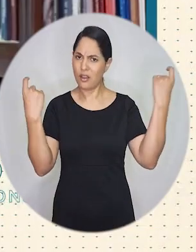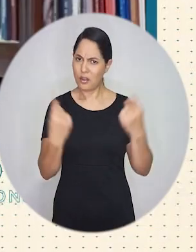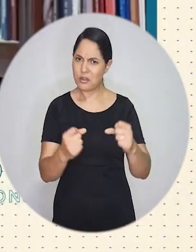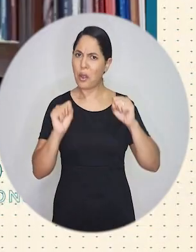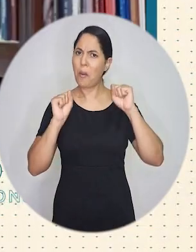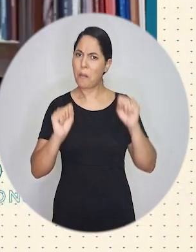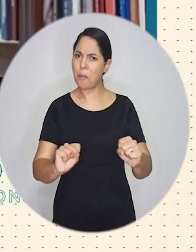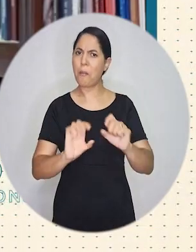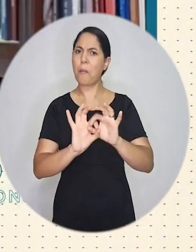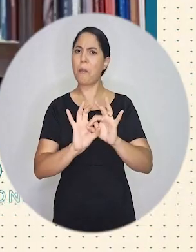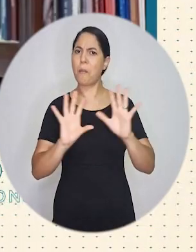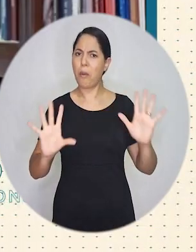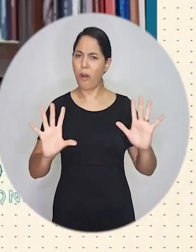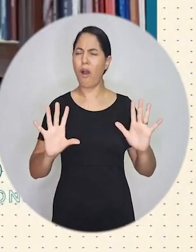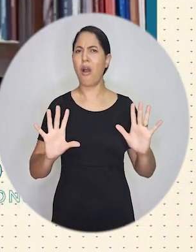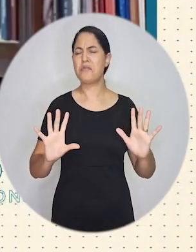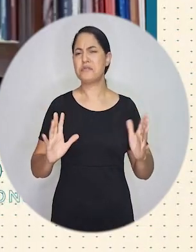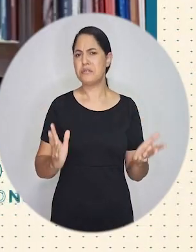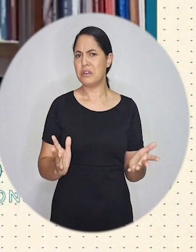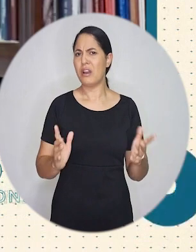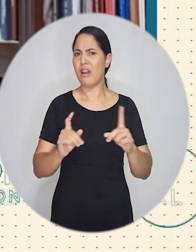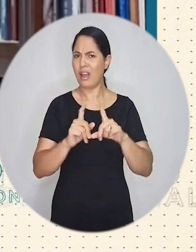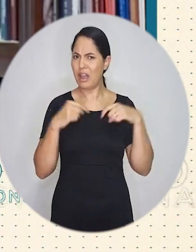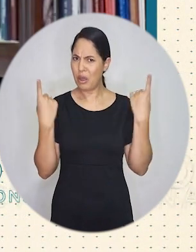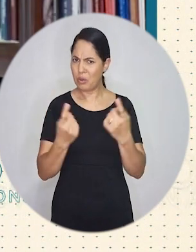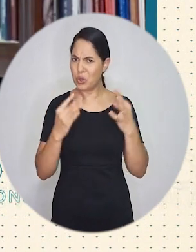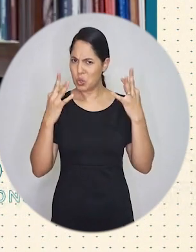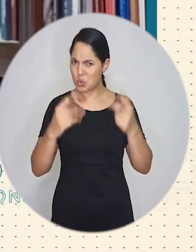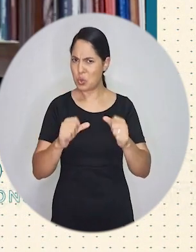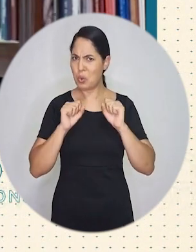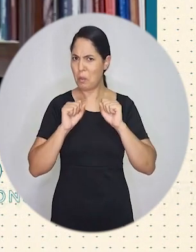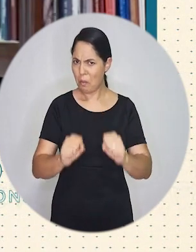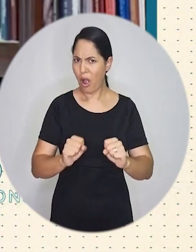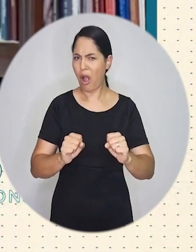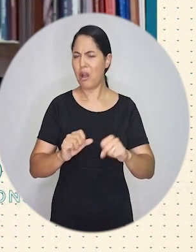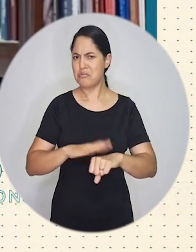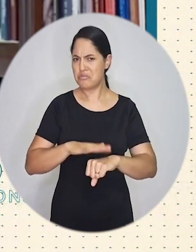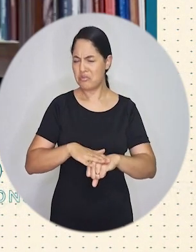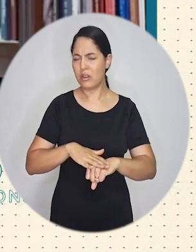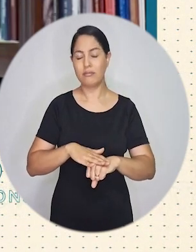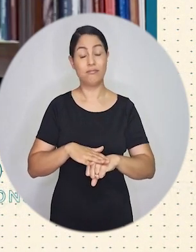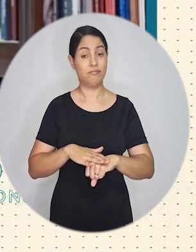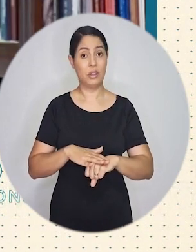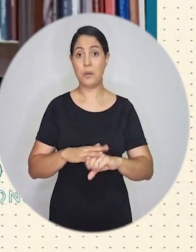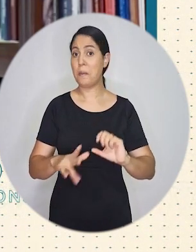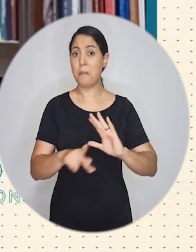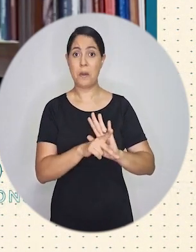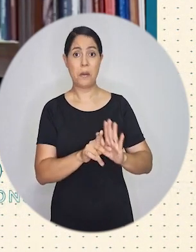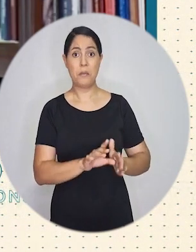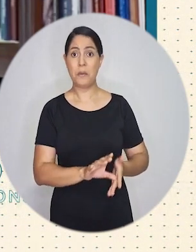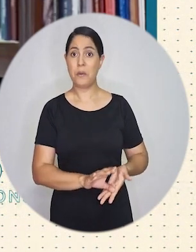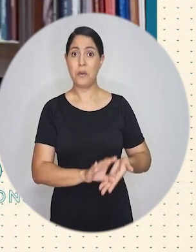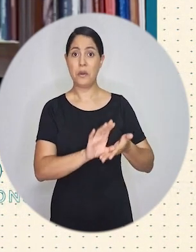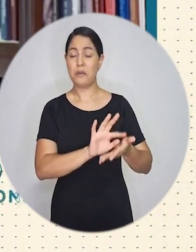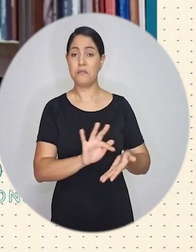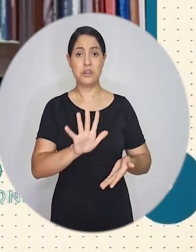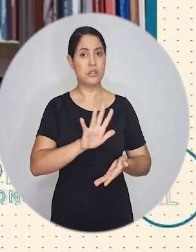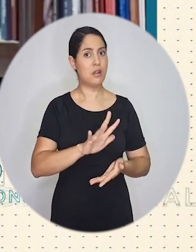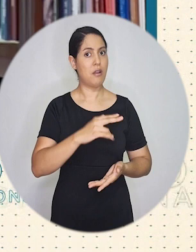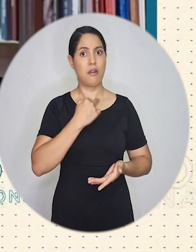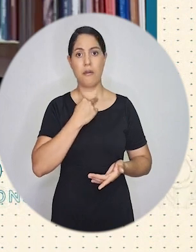Toda reunião pode ser permitida, toda reunião pode ser realizada. A própria Constituição Federal diz que